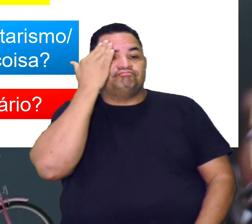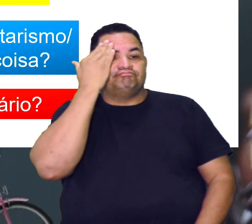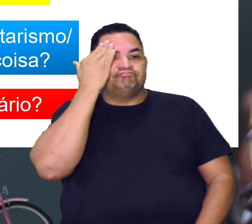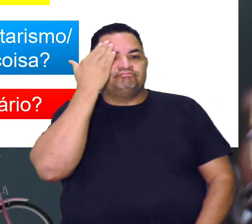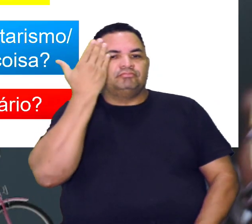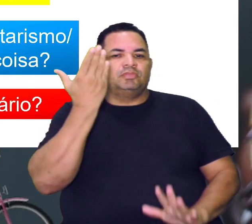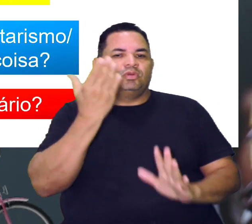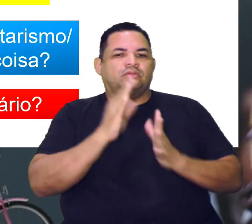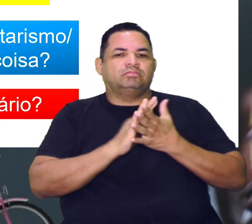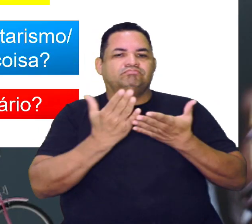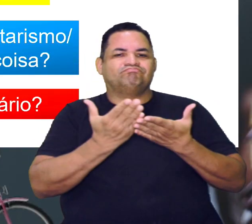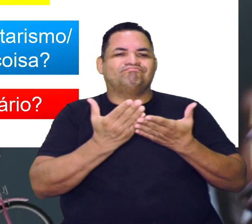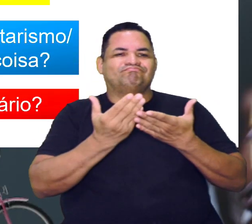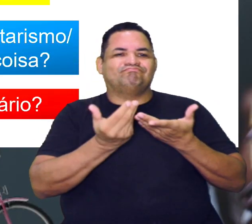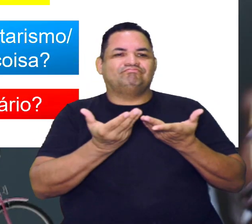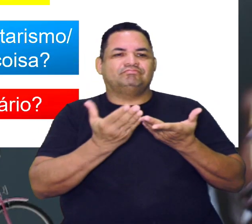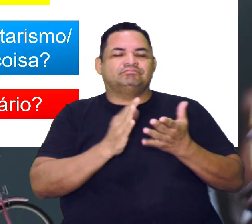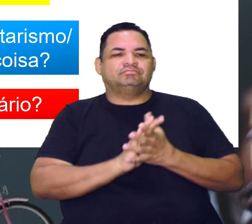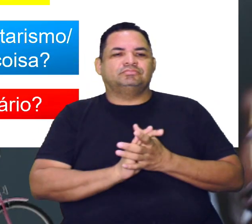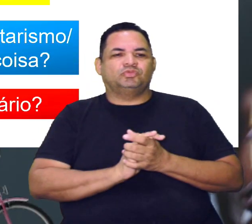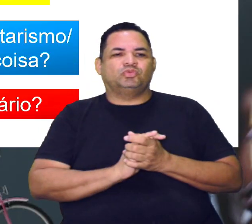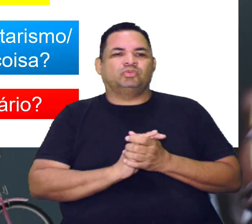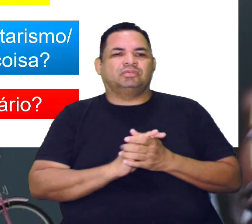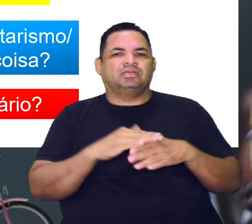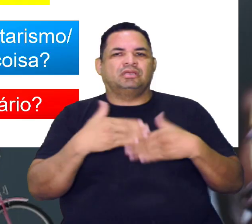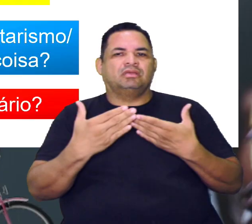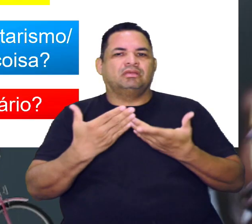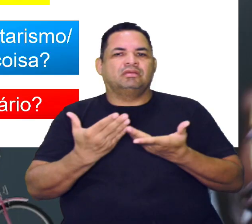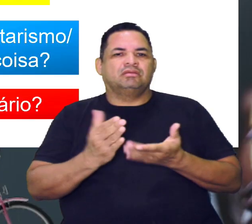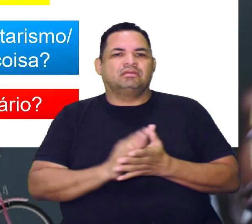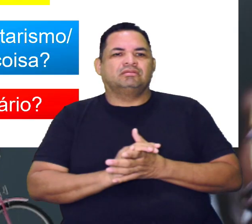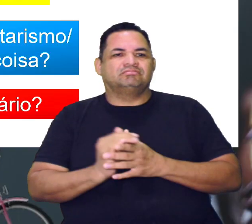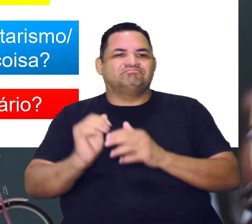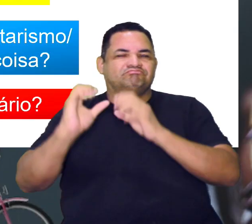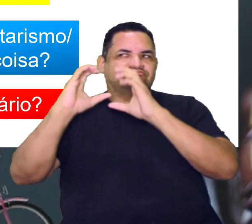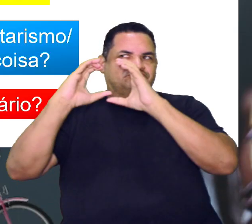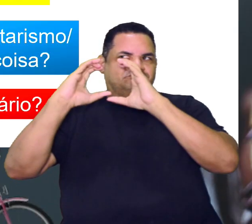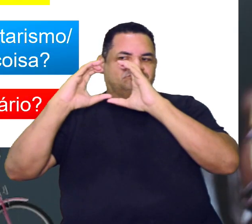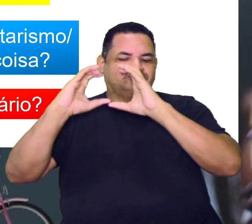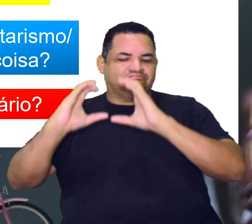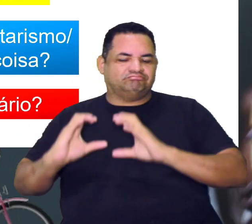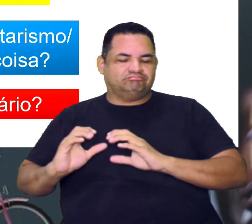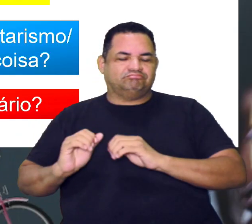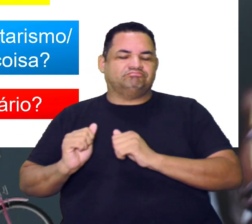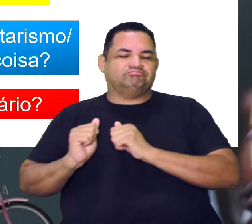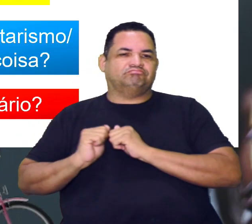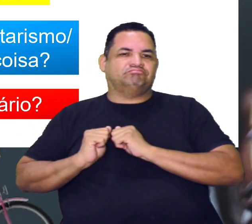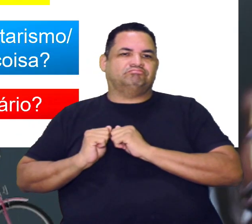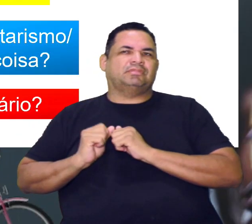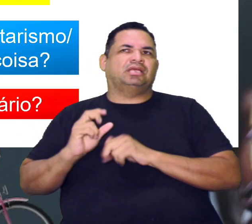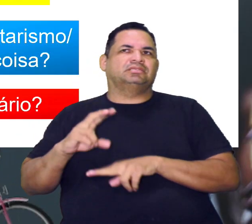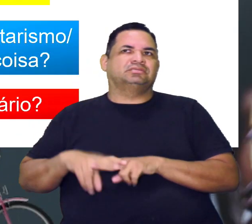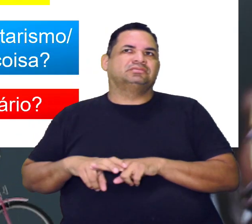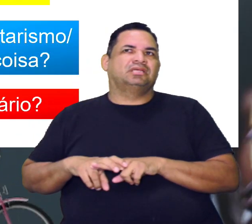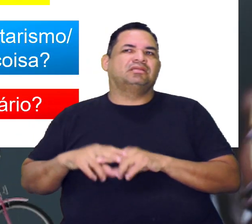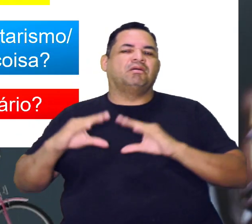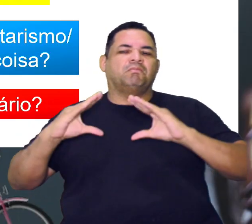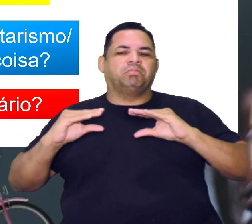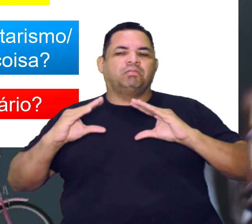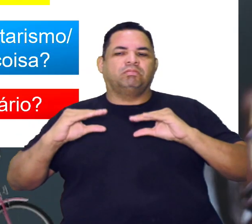sobre o que é esse comportamento sedentário? Ah, prof, é ficar muito tempo sentado no